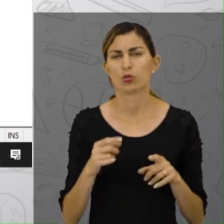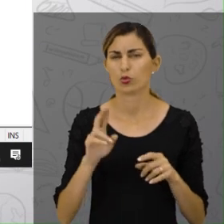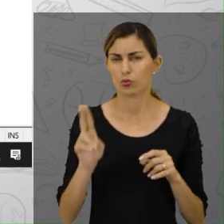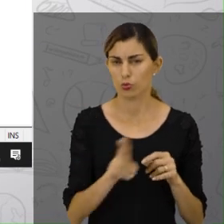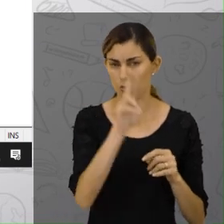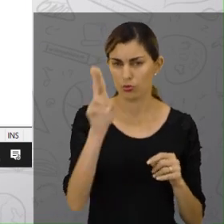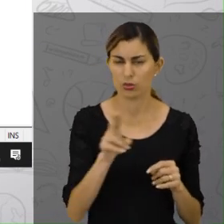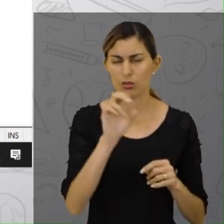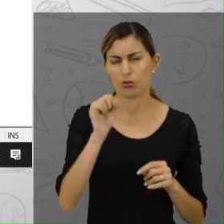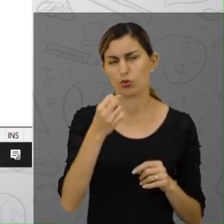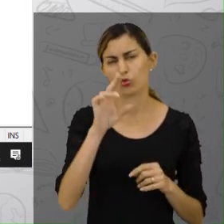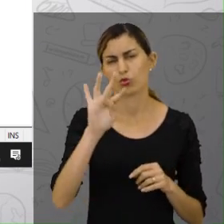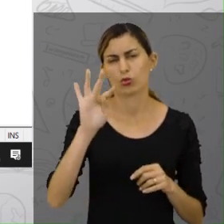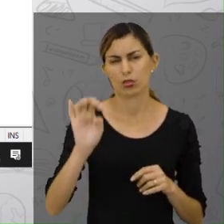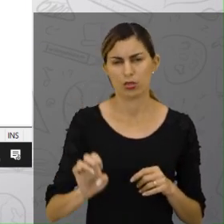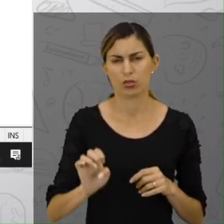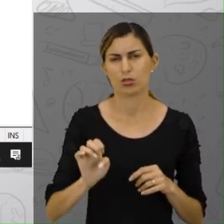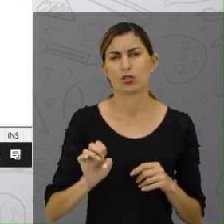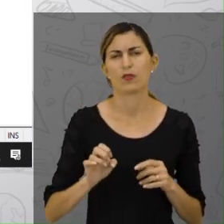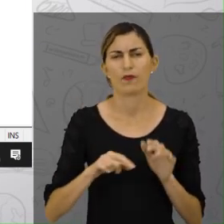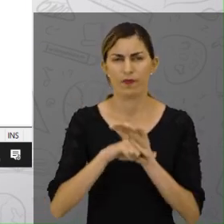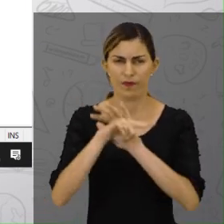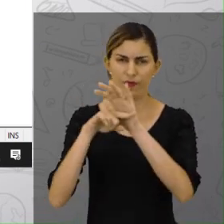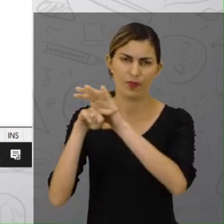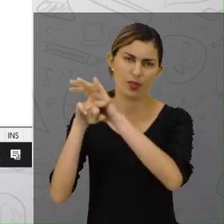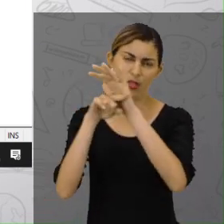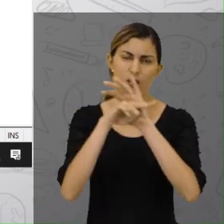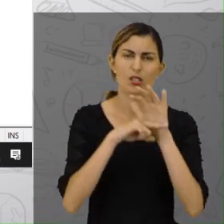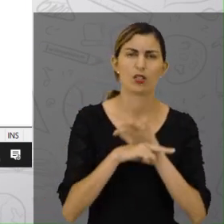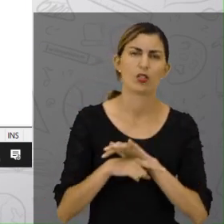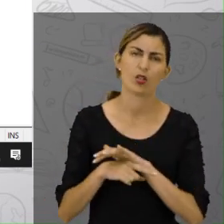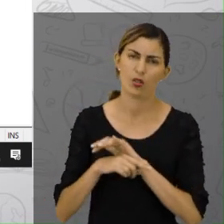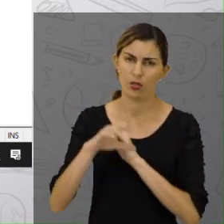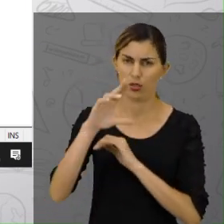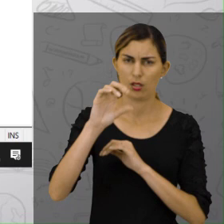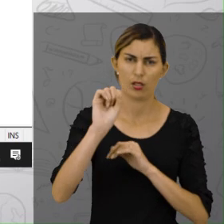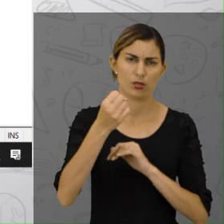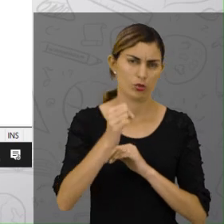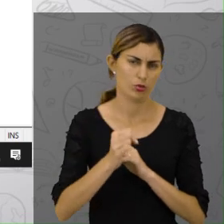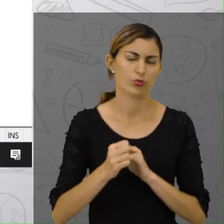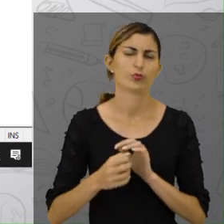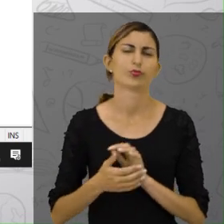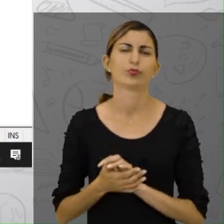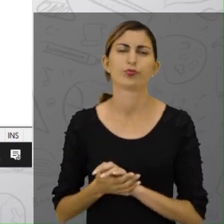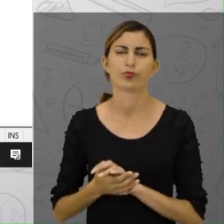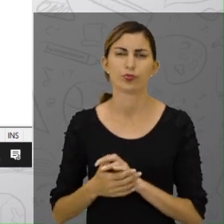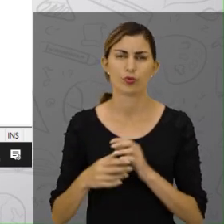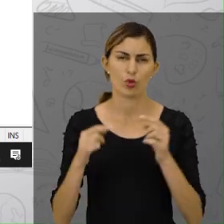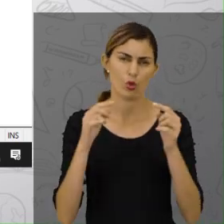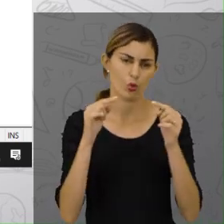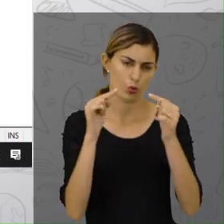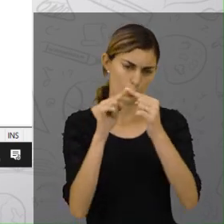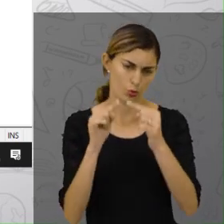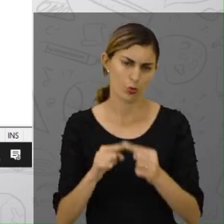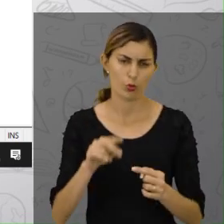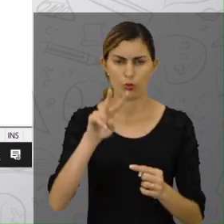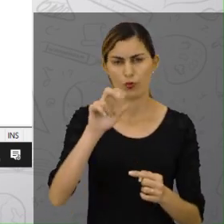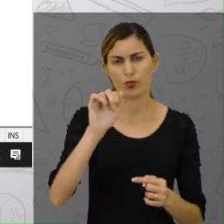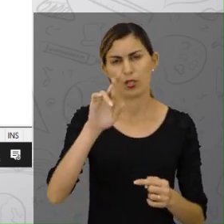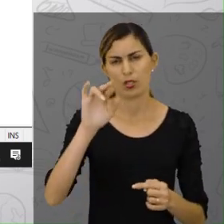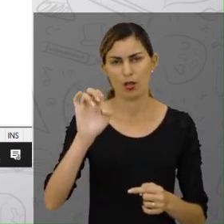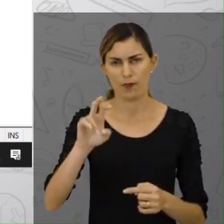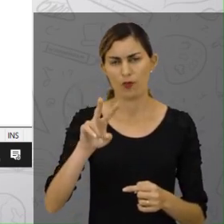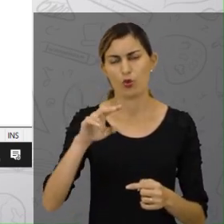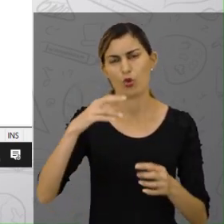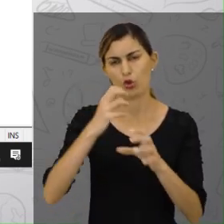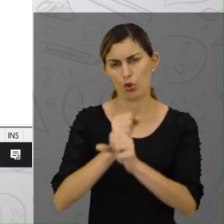E usando o switch para verificar um caso de acordo com a variável